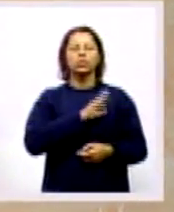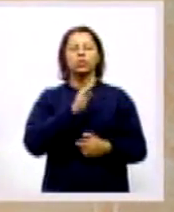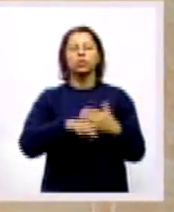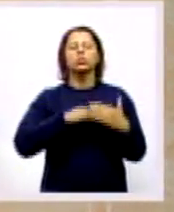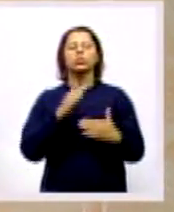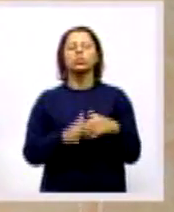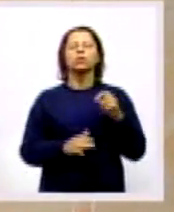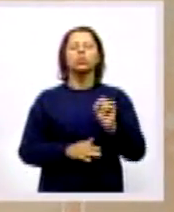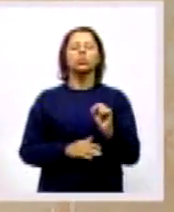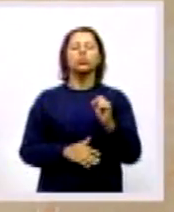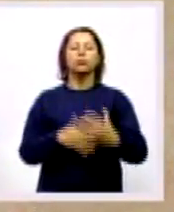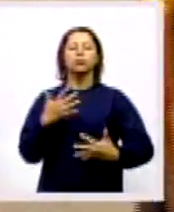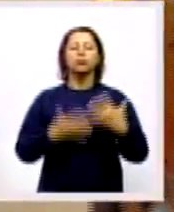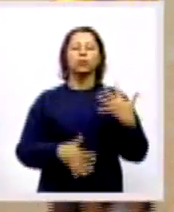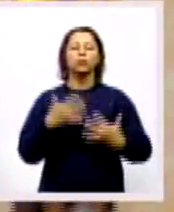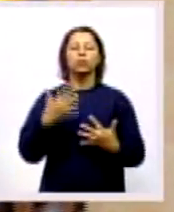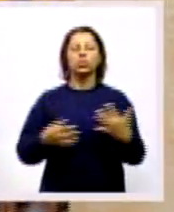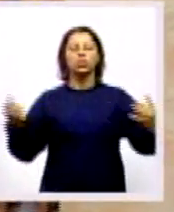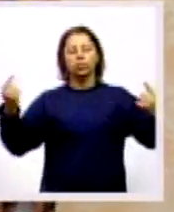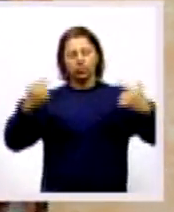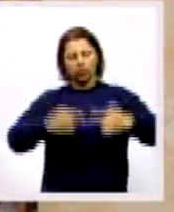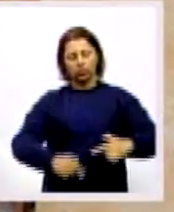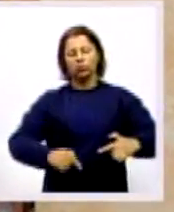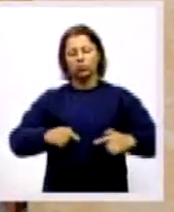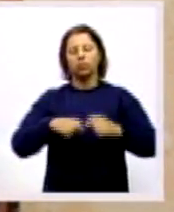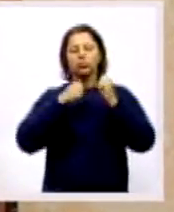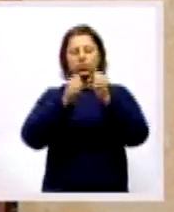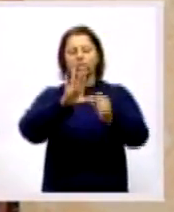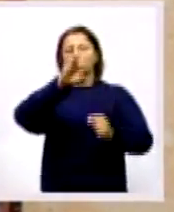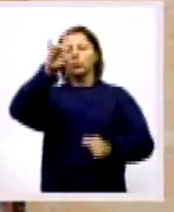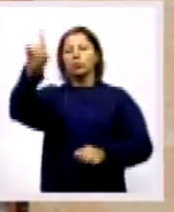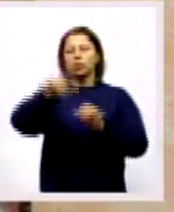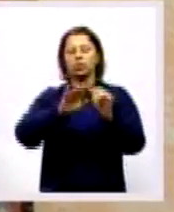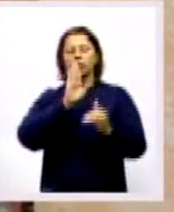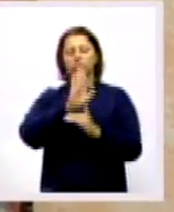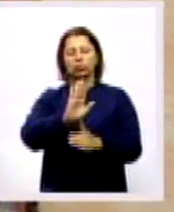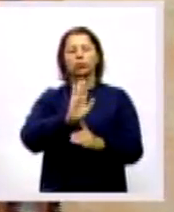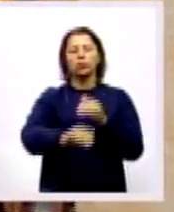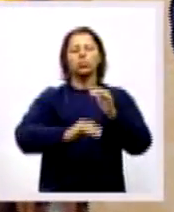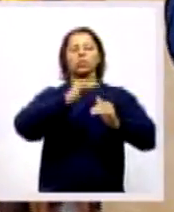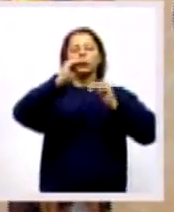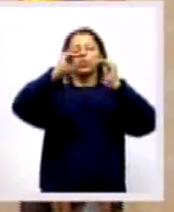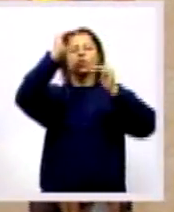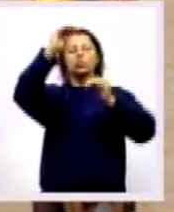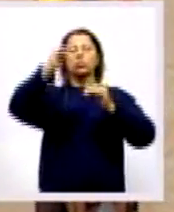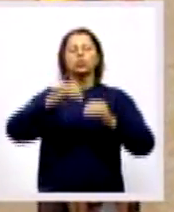tudo aquilo que pode ser contrário à ação de Deus que nos favorece crescer.